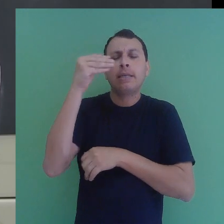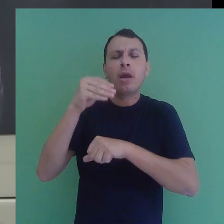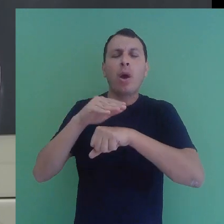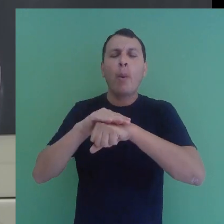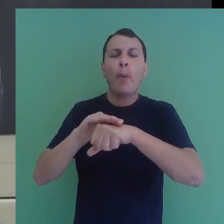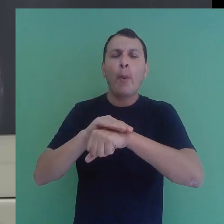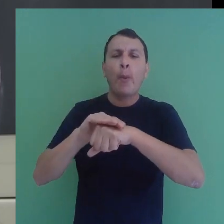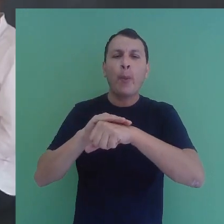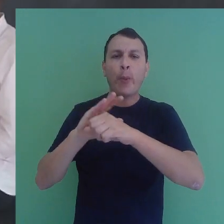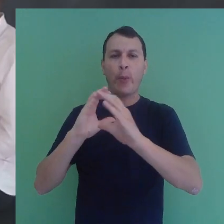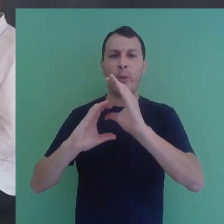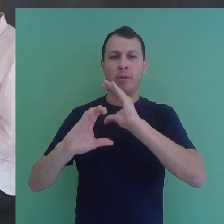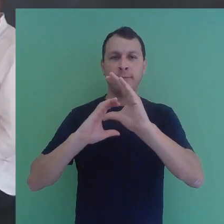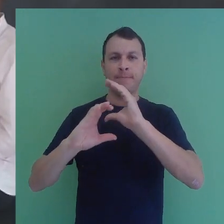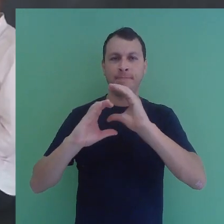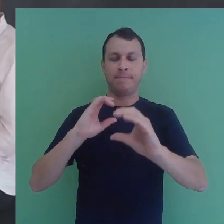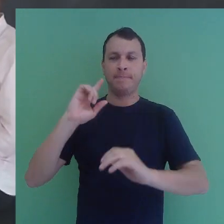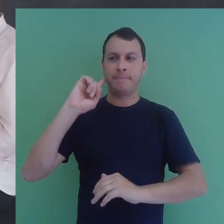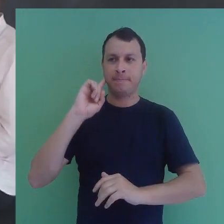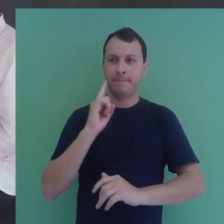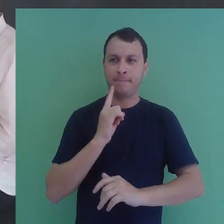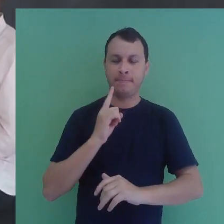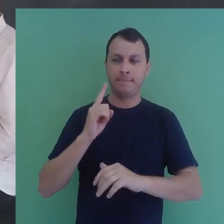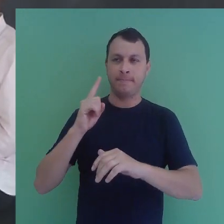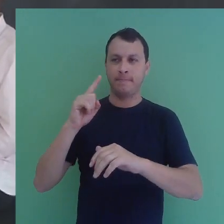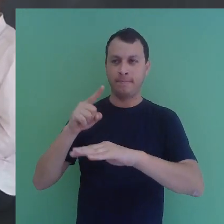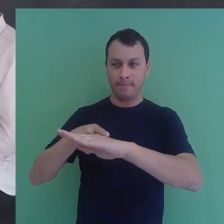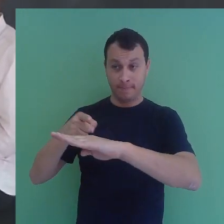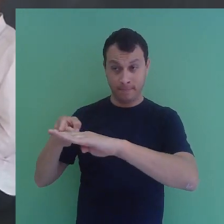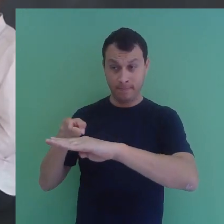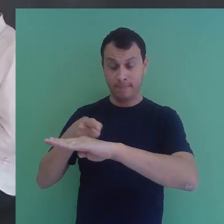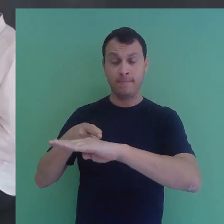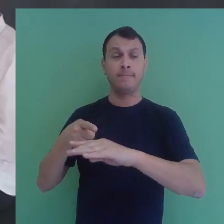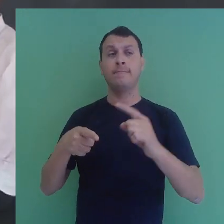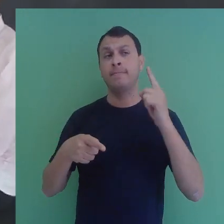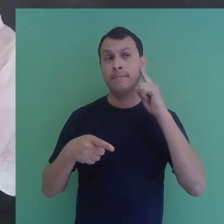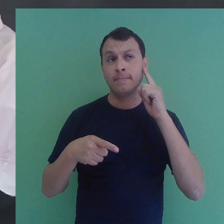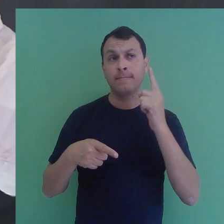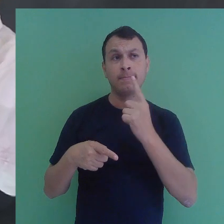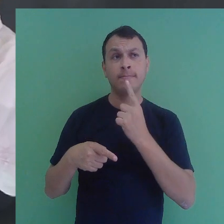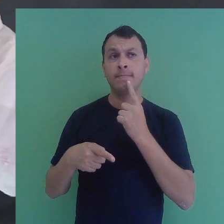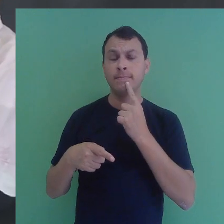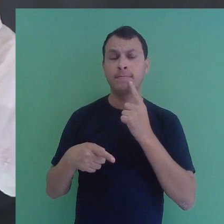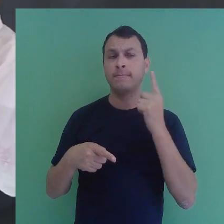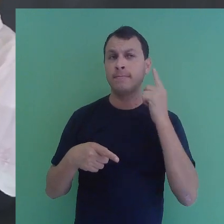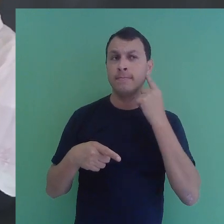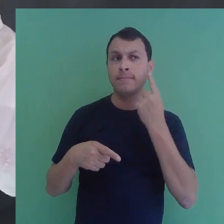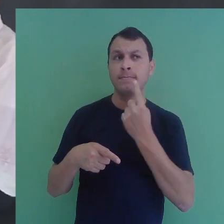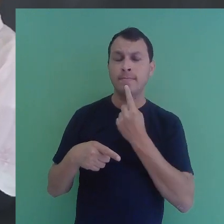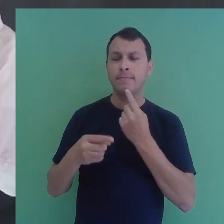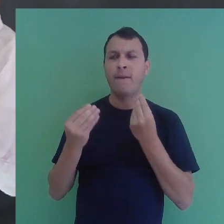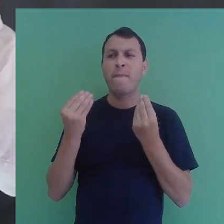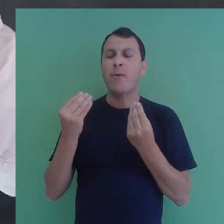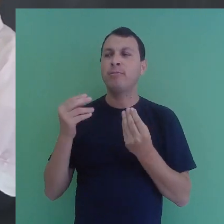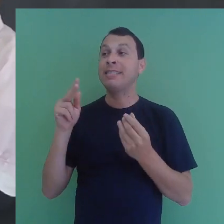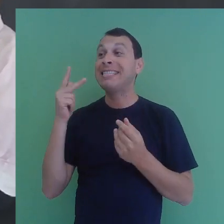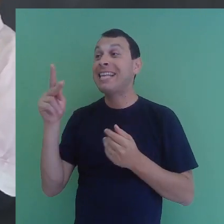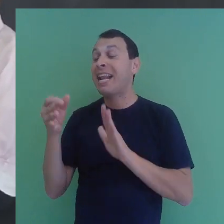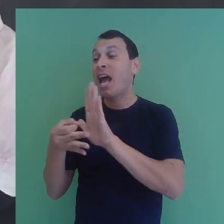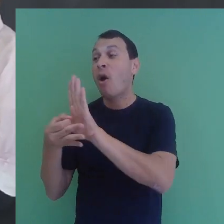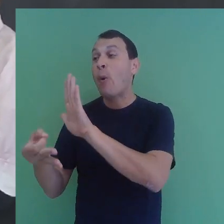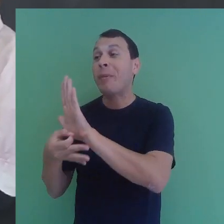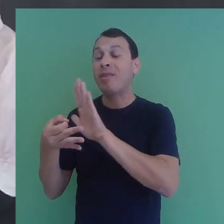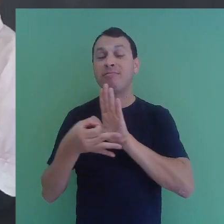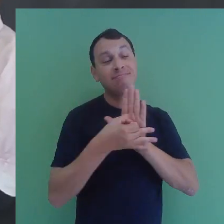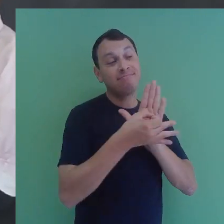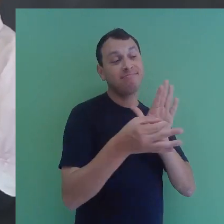com um cego e um surdo? Foi incrível ver a visão dos dois. A visão de mundo das duas pessoas era totalmente